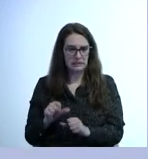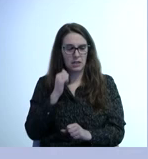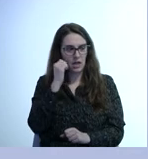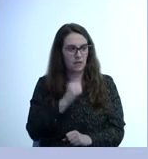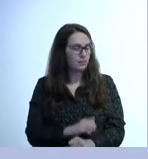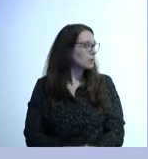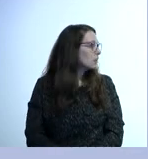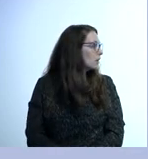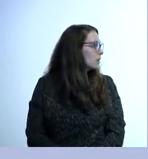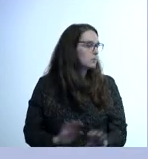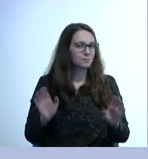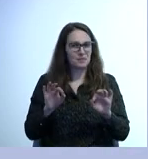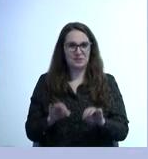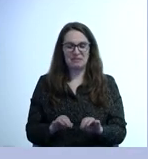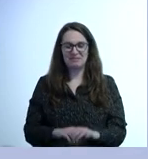acabou o pessimismo.